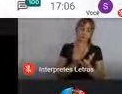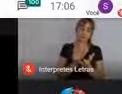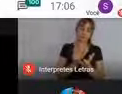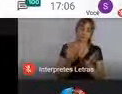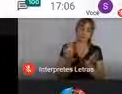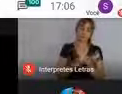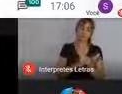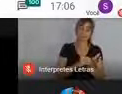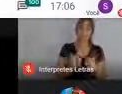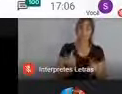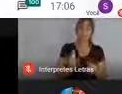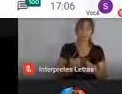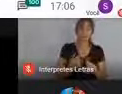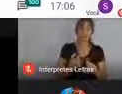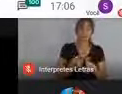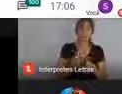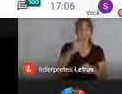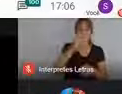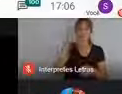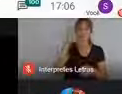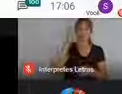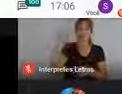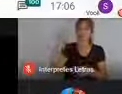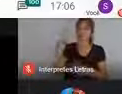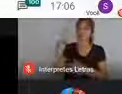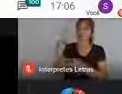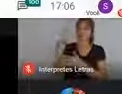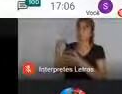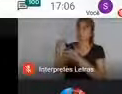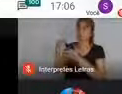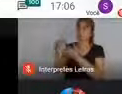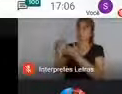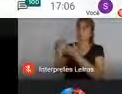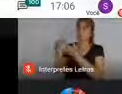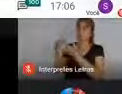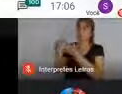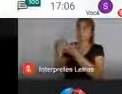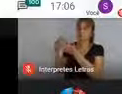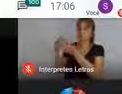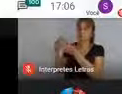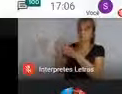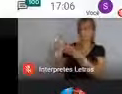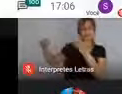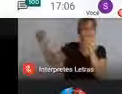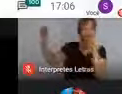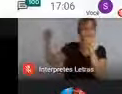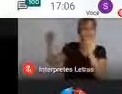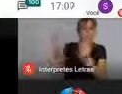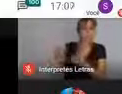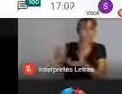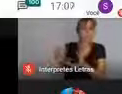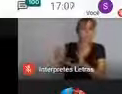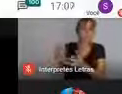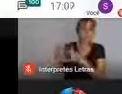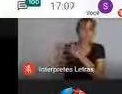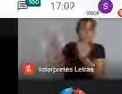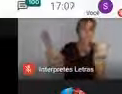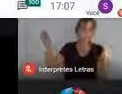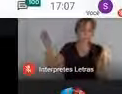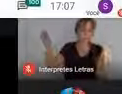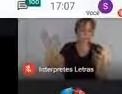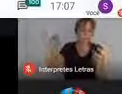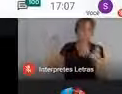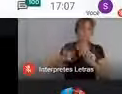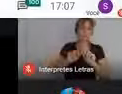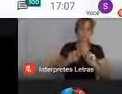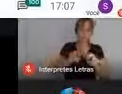o desaparecimento dessas informações também, dessas palavras, as informações, a história por trás